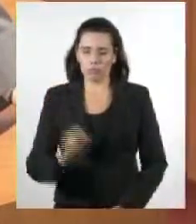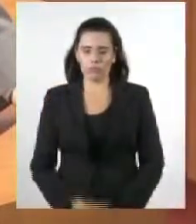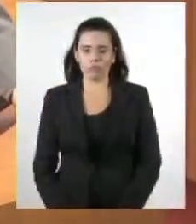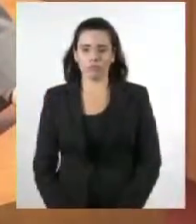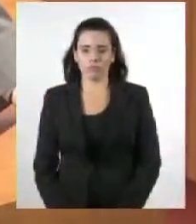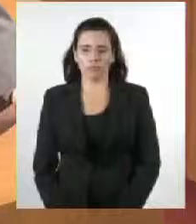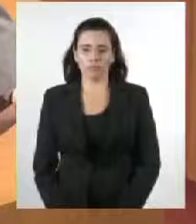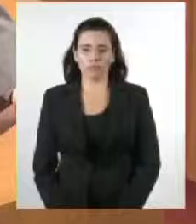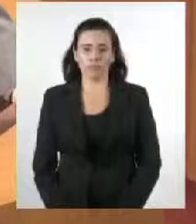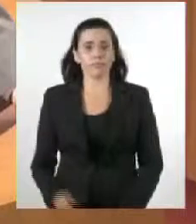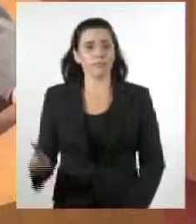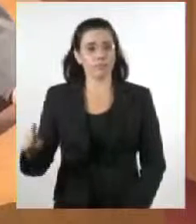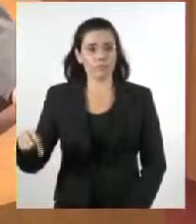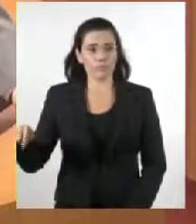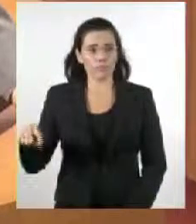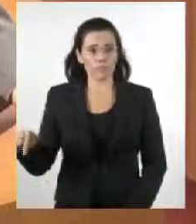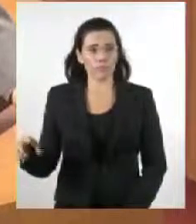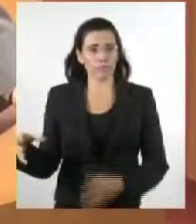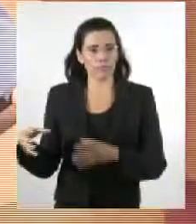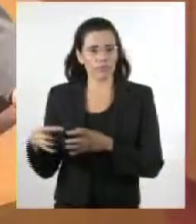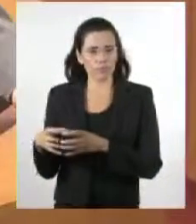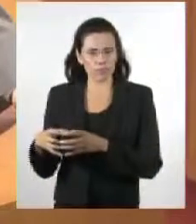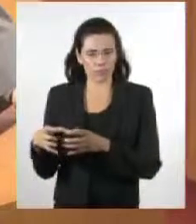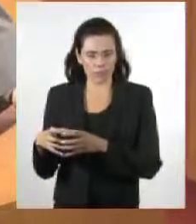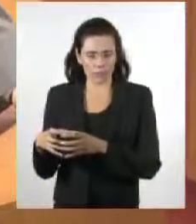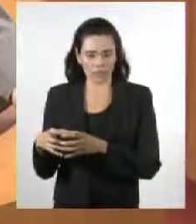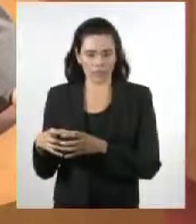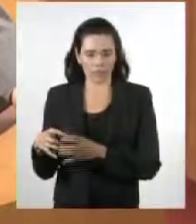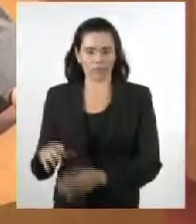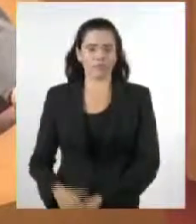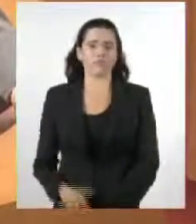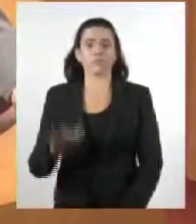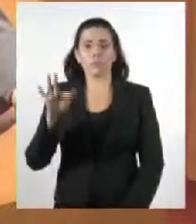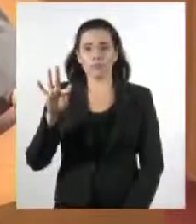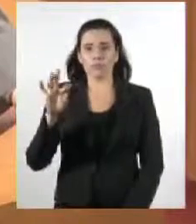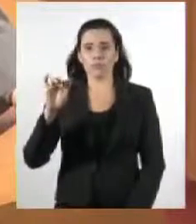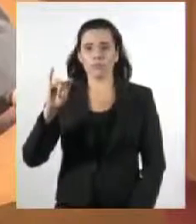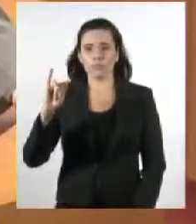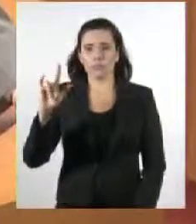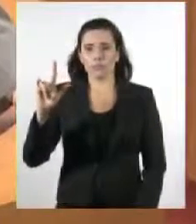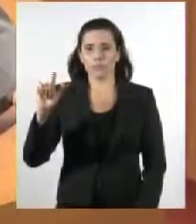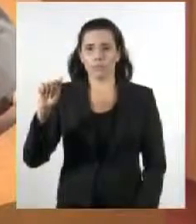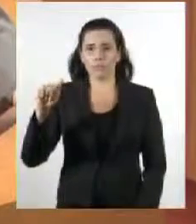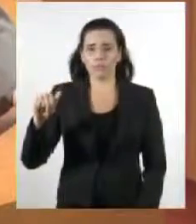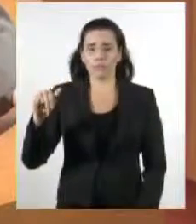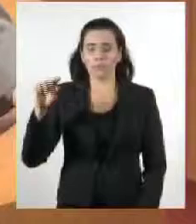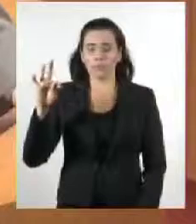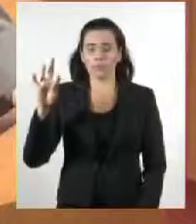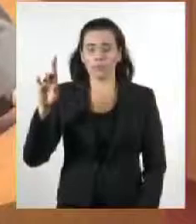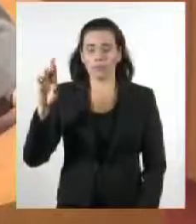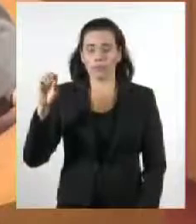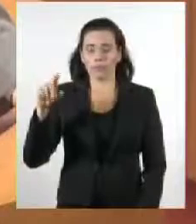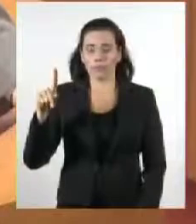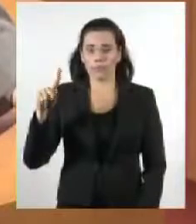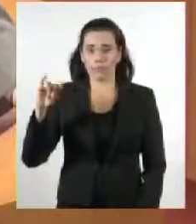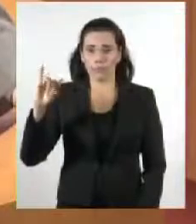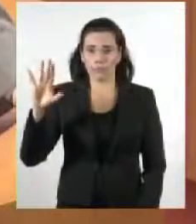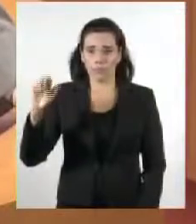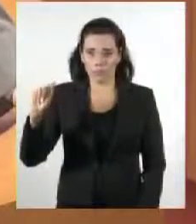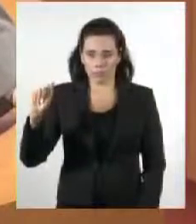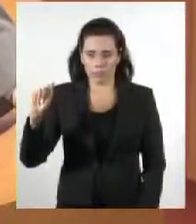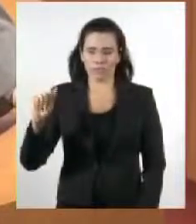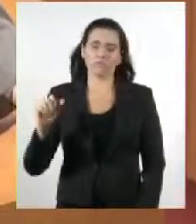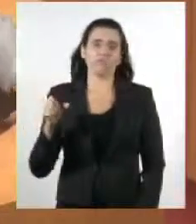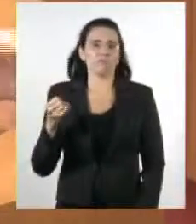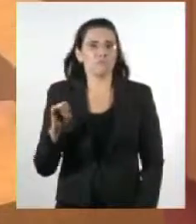essas entidades filantrópicas, sejam elas as Santa Casas, sejam elas as APAIs, sejam elas as